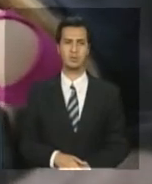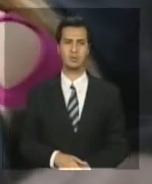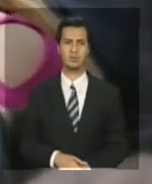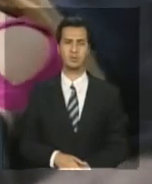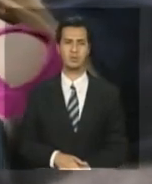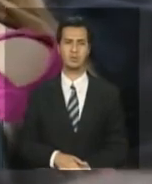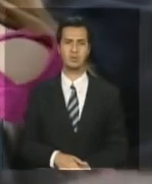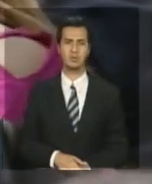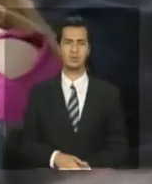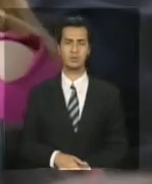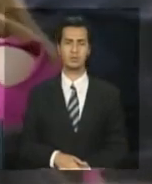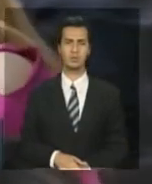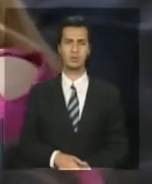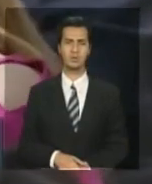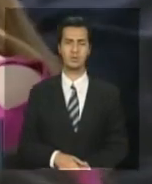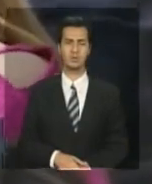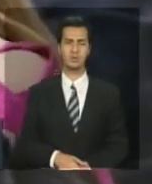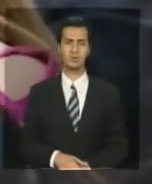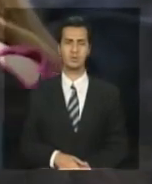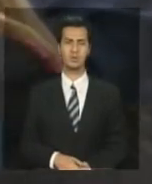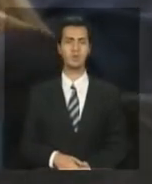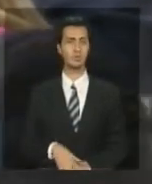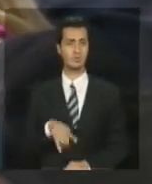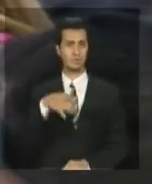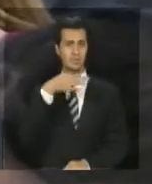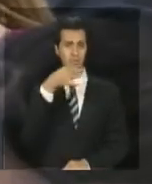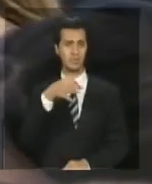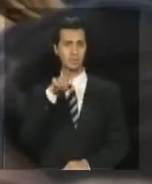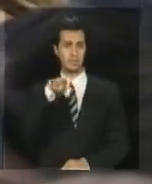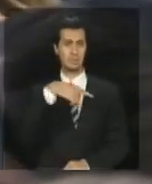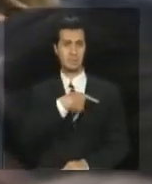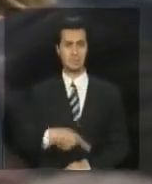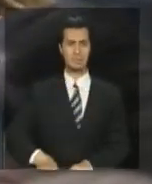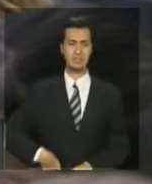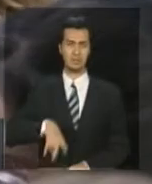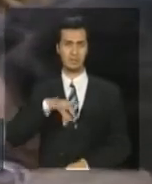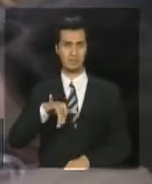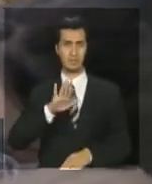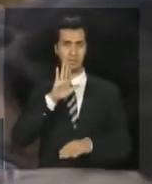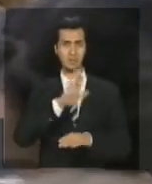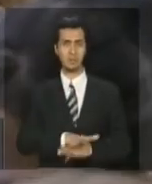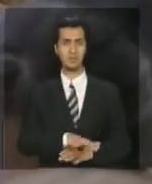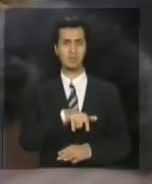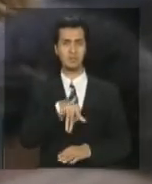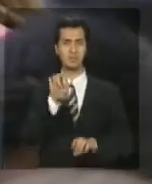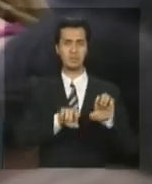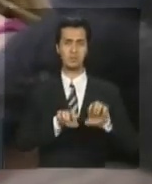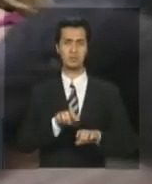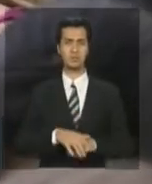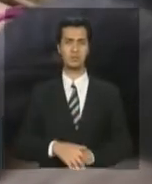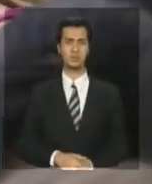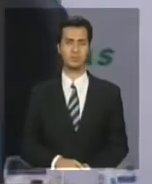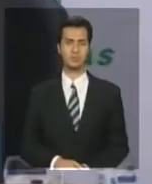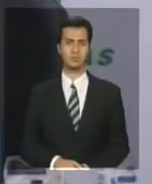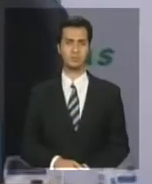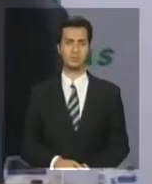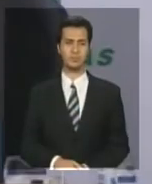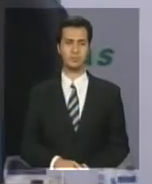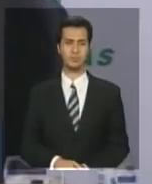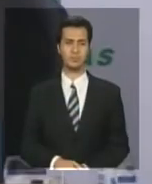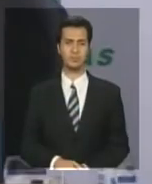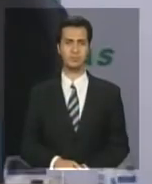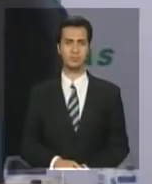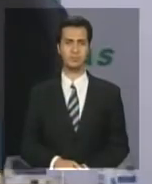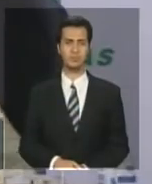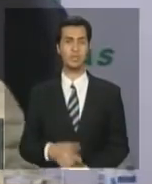Isso é uma contribuição que você acha que a tua presidência vai dar a essa companhia? Quer dizer... Olha só, Cláudia, eu cheguei aqui no